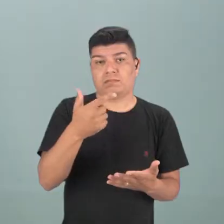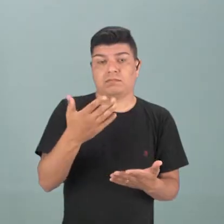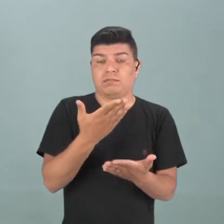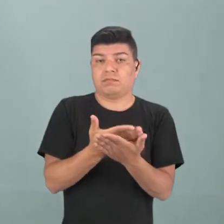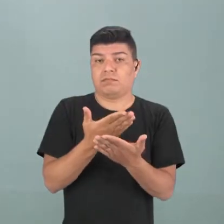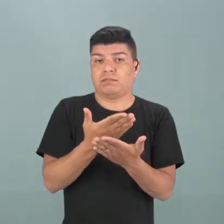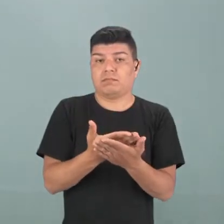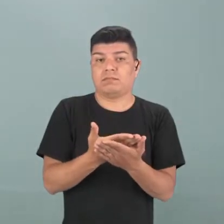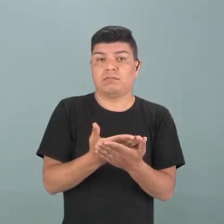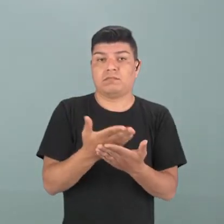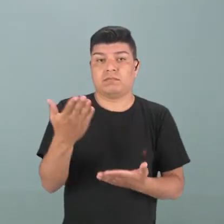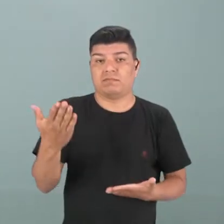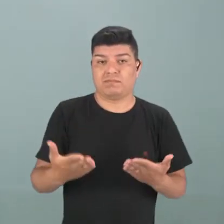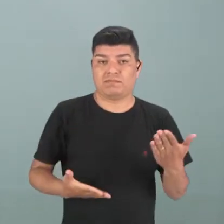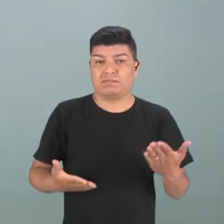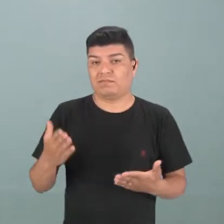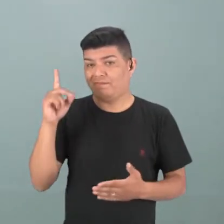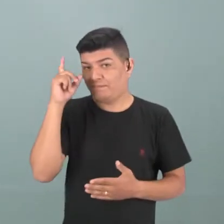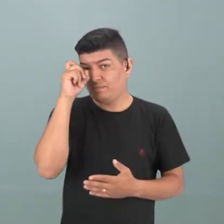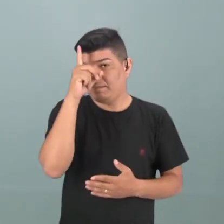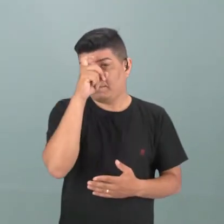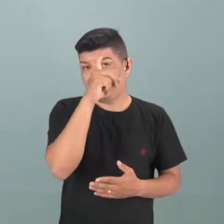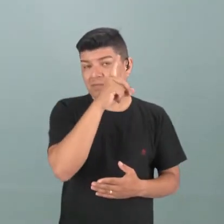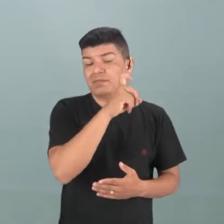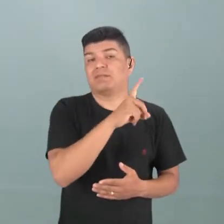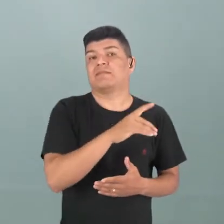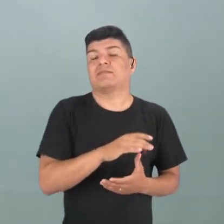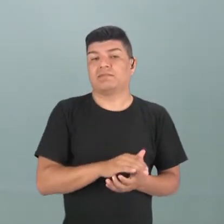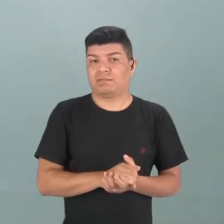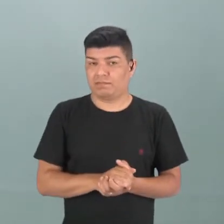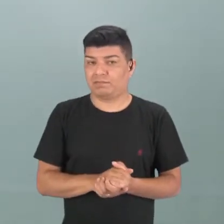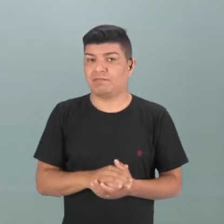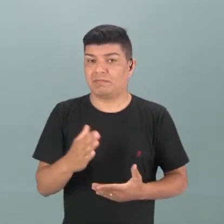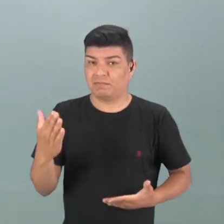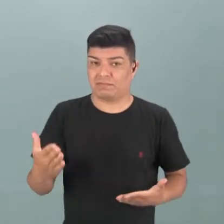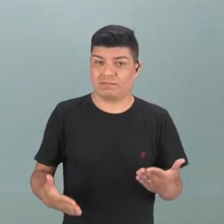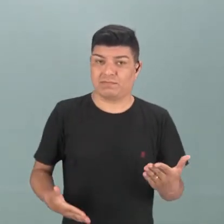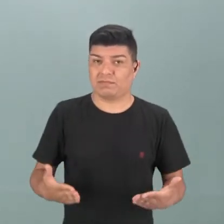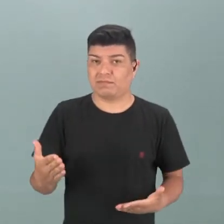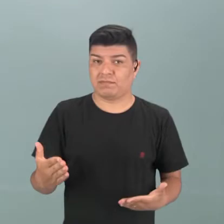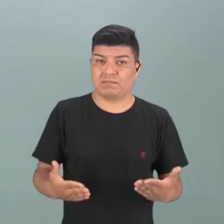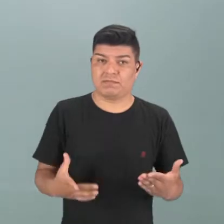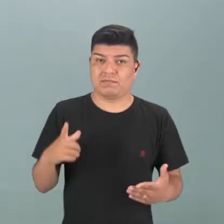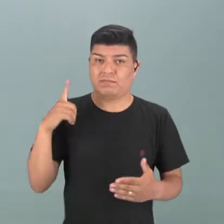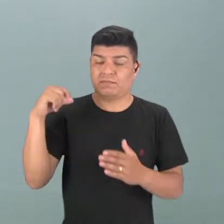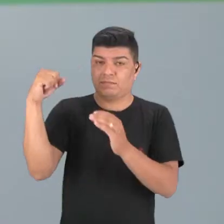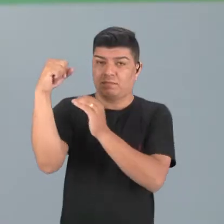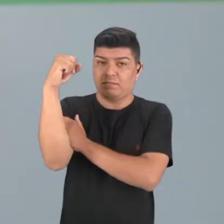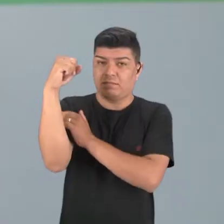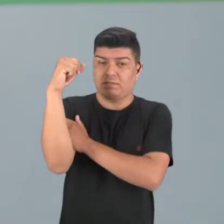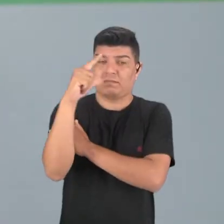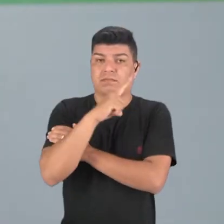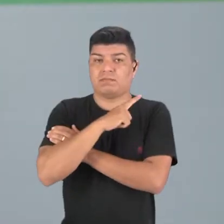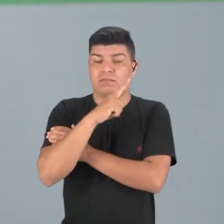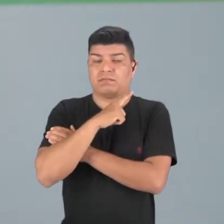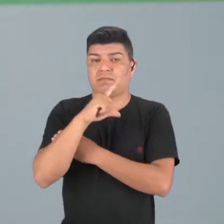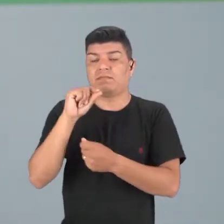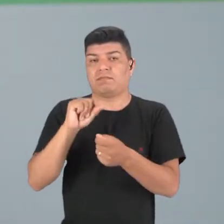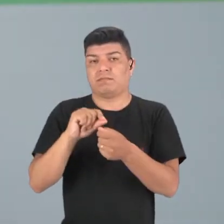vão trabalhar em serviços pesados, né? Vão trabalhar em serviços que eles tenham força, né? Para